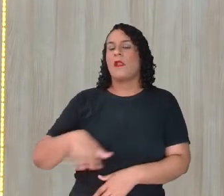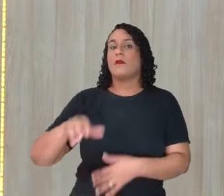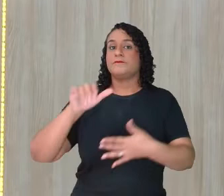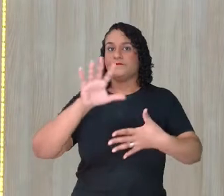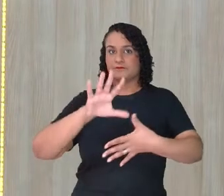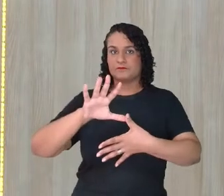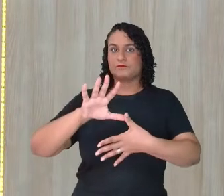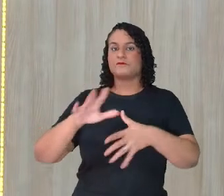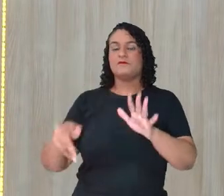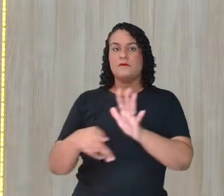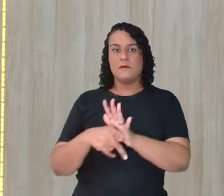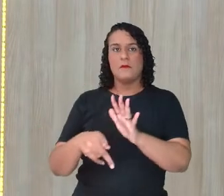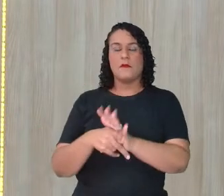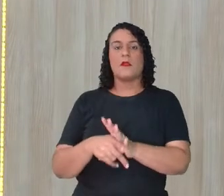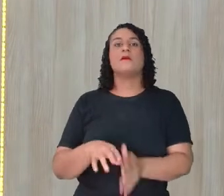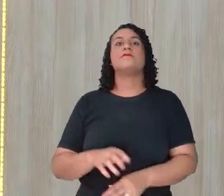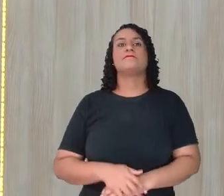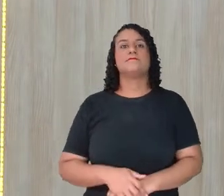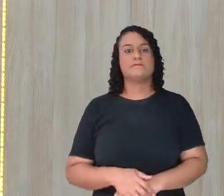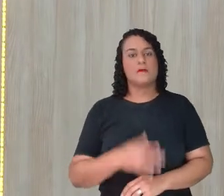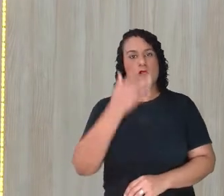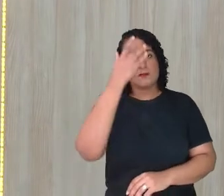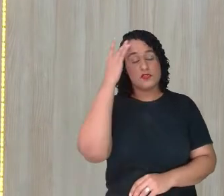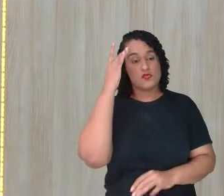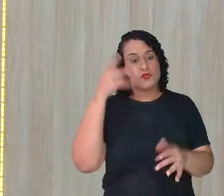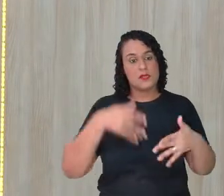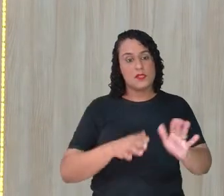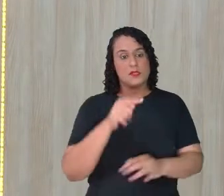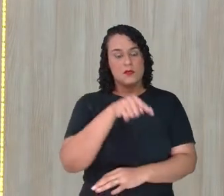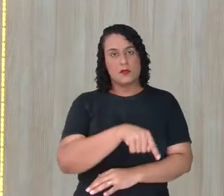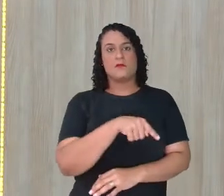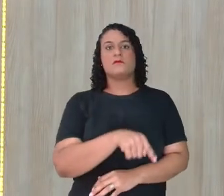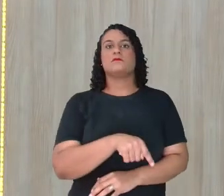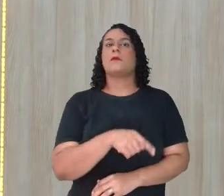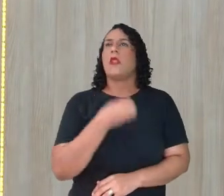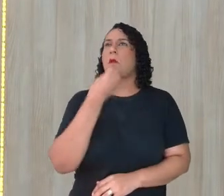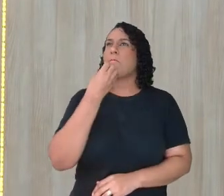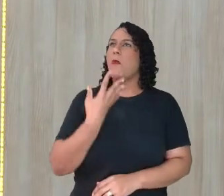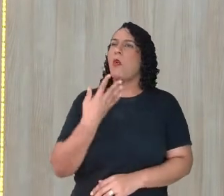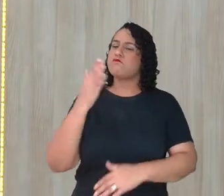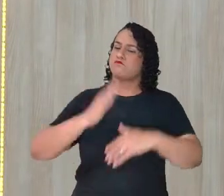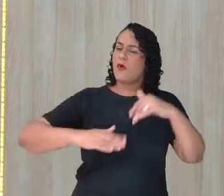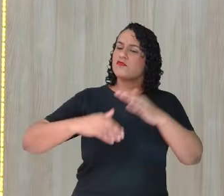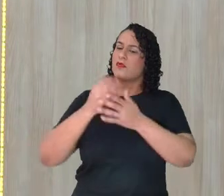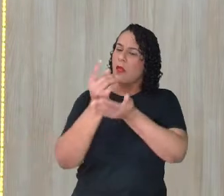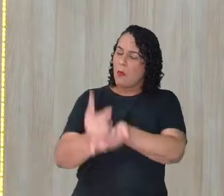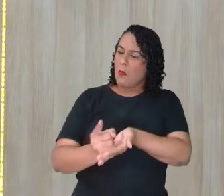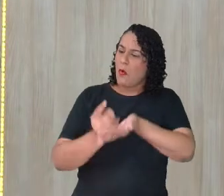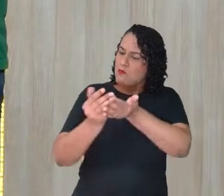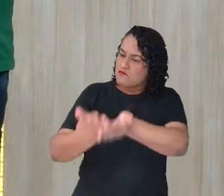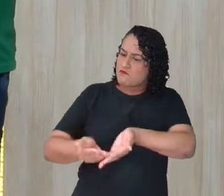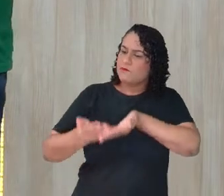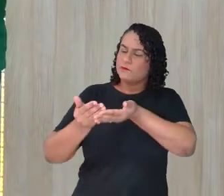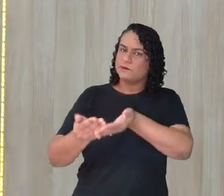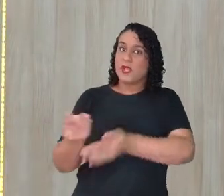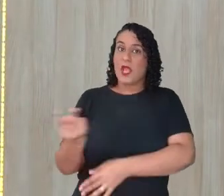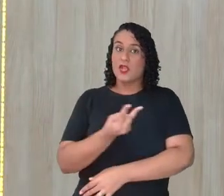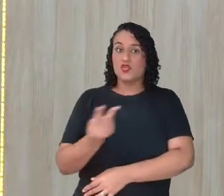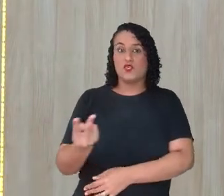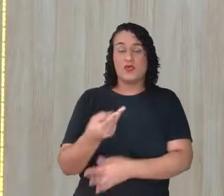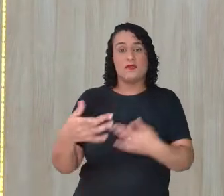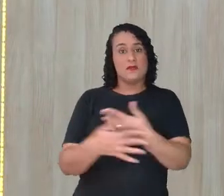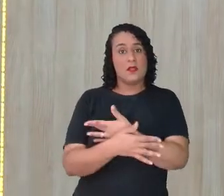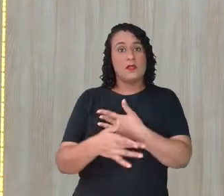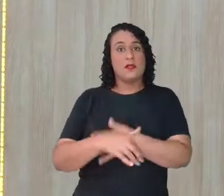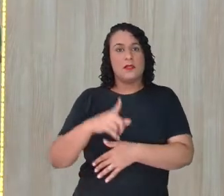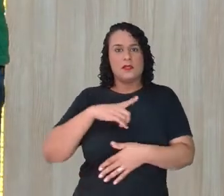sentido, genoveses eram muito bons navegadores, e essas duas cidades elas tinham uma rota muito